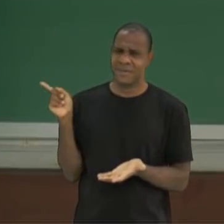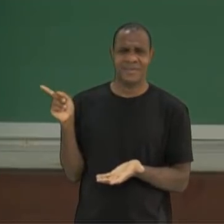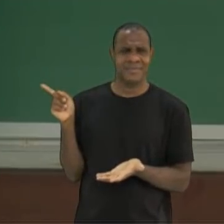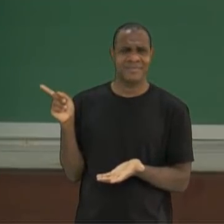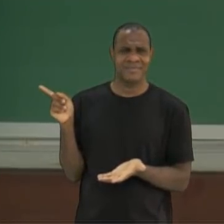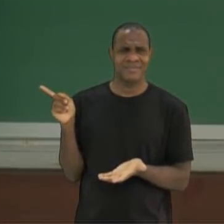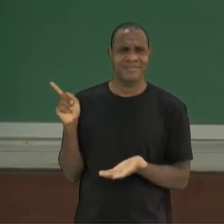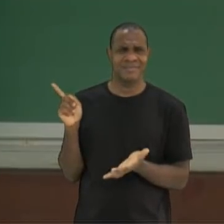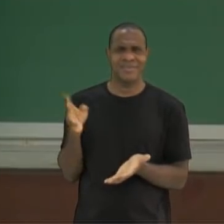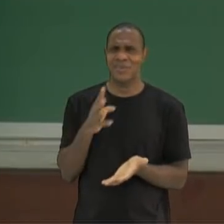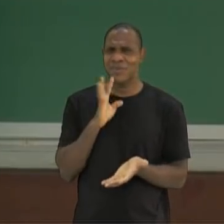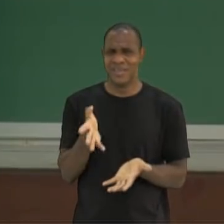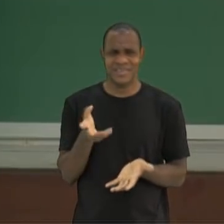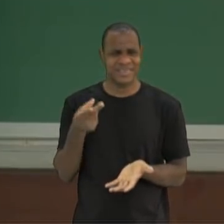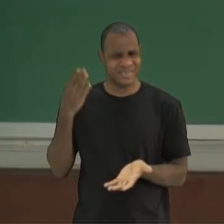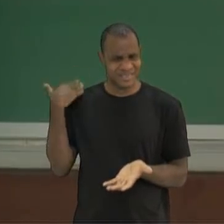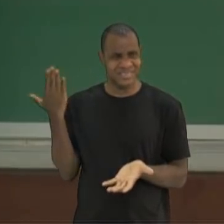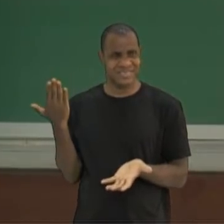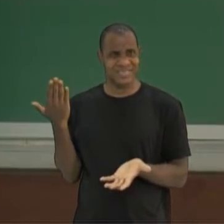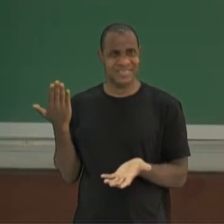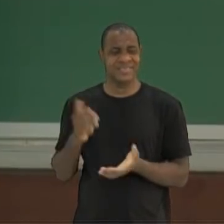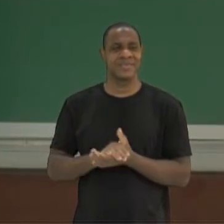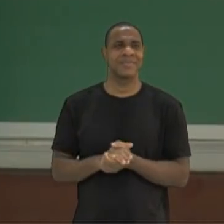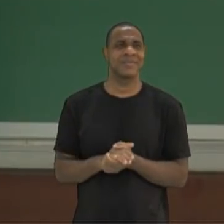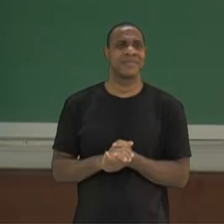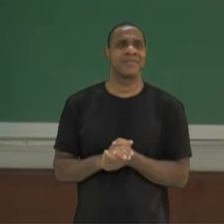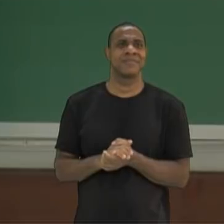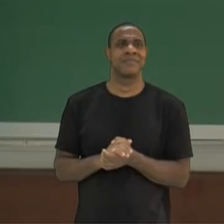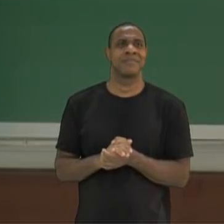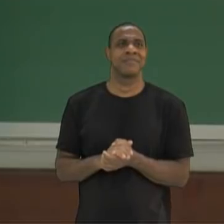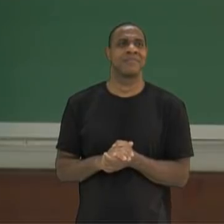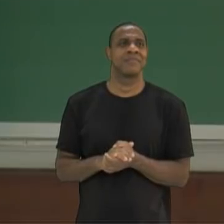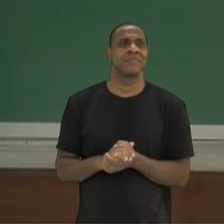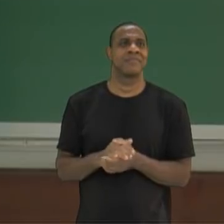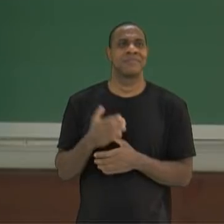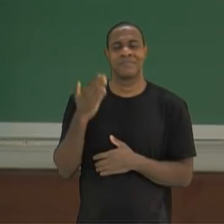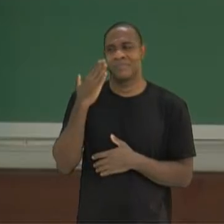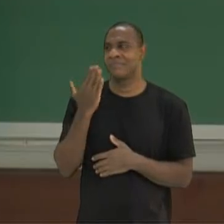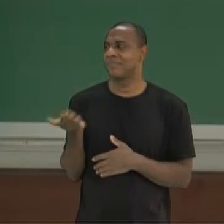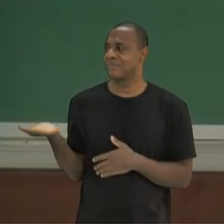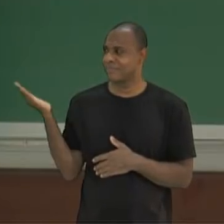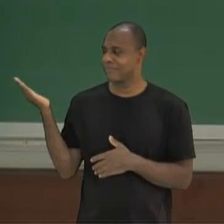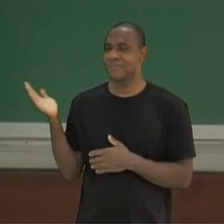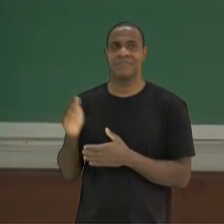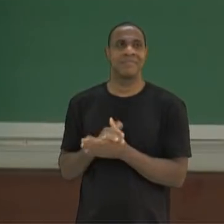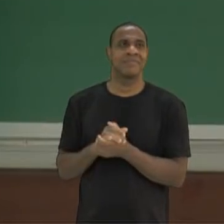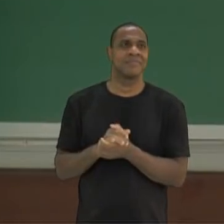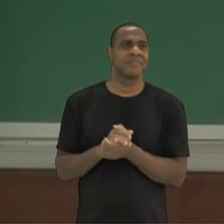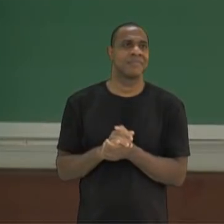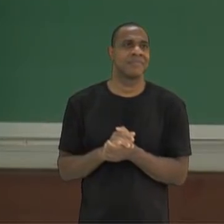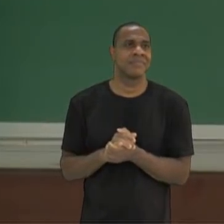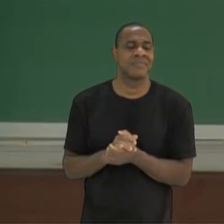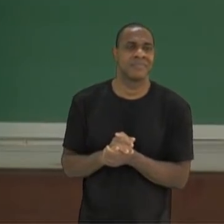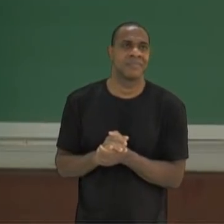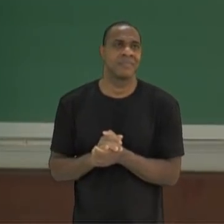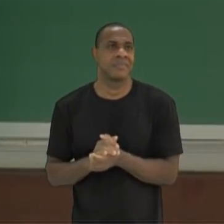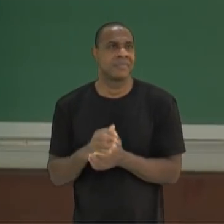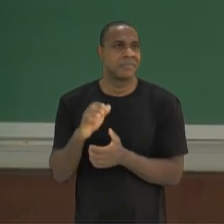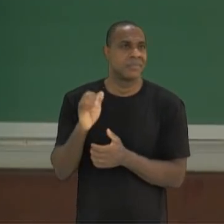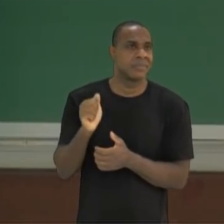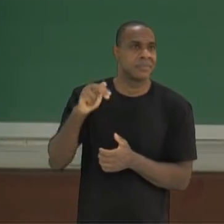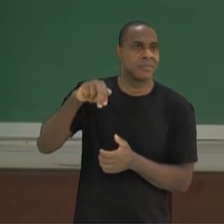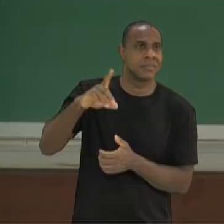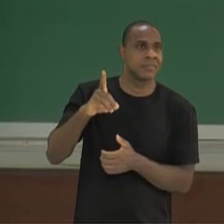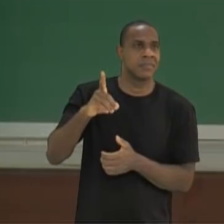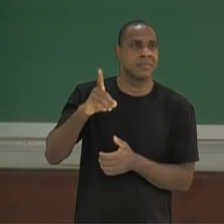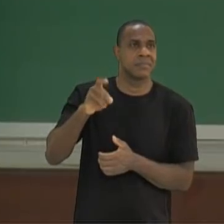ouvido falar? Conhece? Então vamos conhecer um pouquinho dele. Então vamos lá. Andrei Dragunov, não sei se pronuncia assim, porque